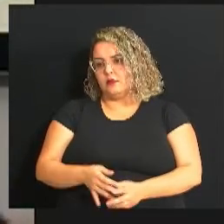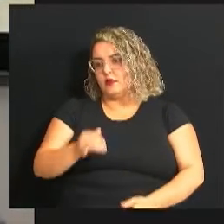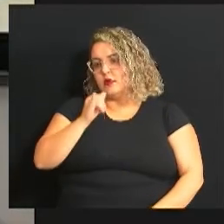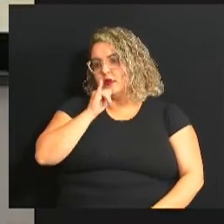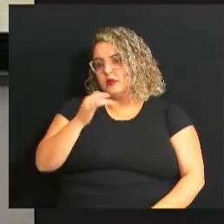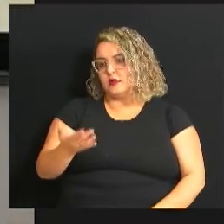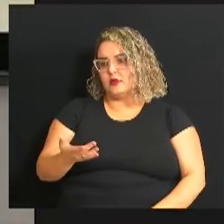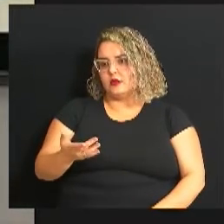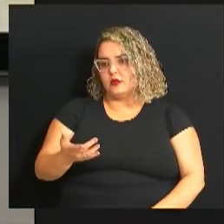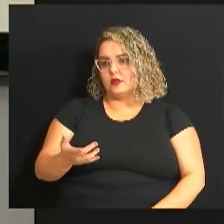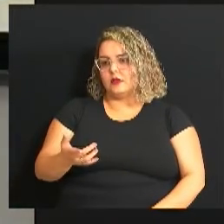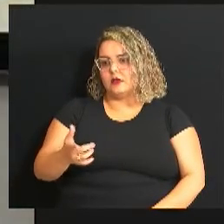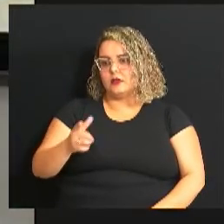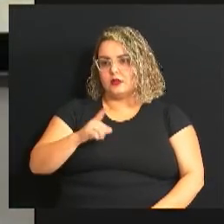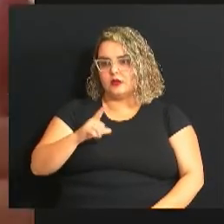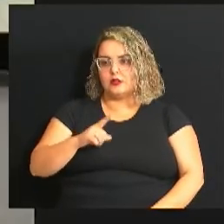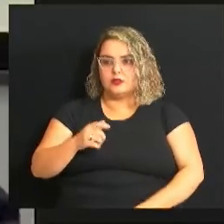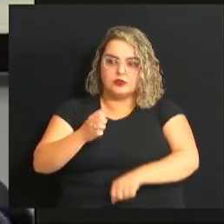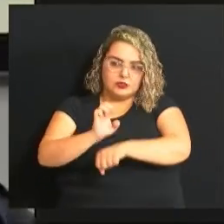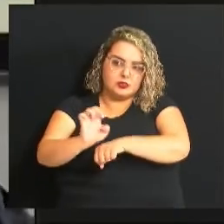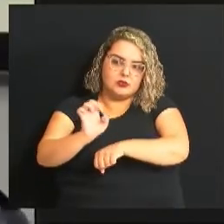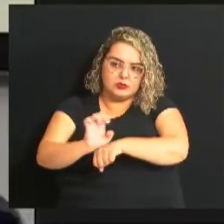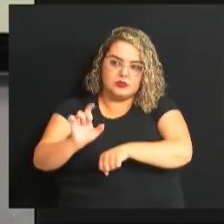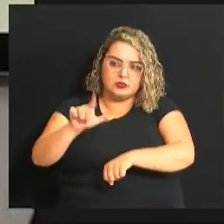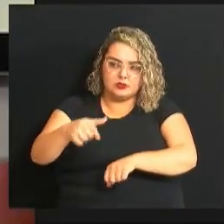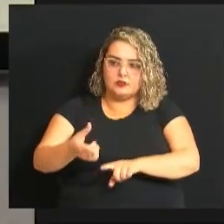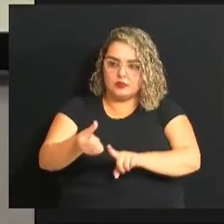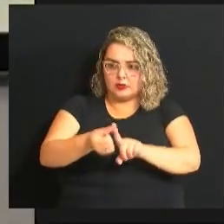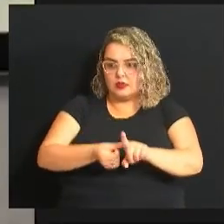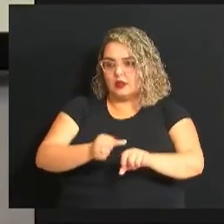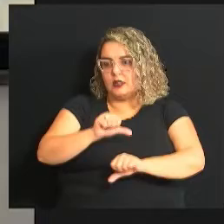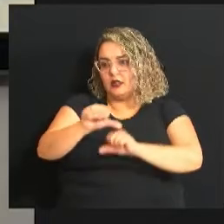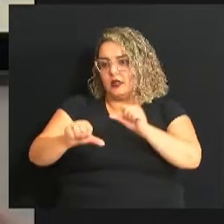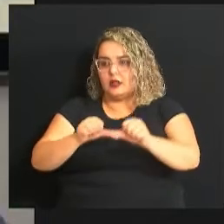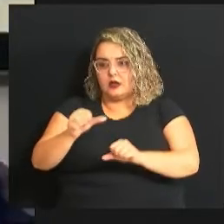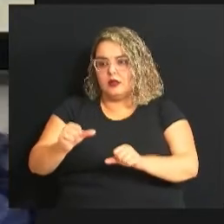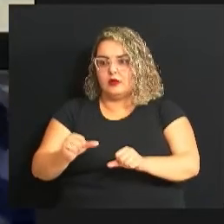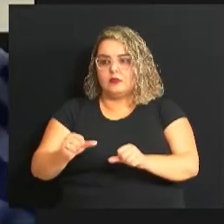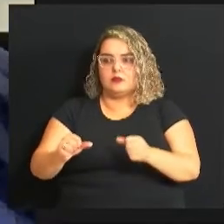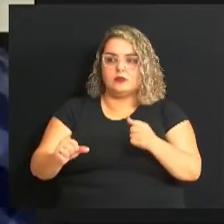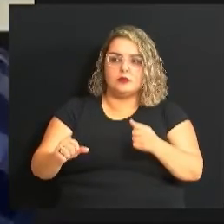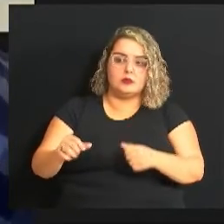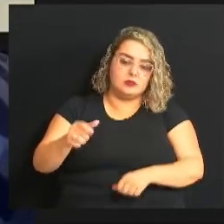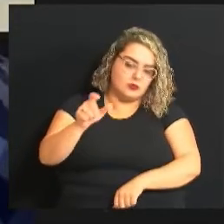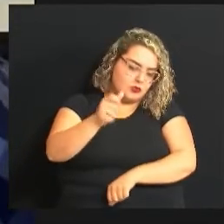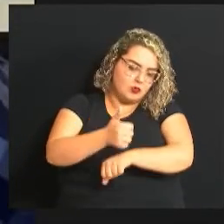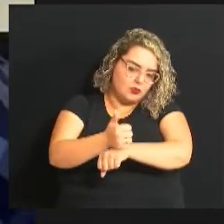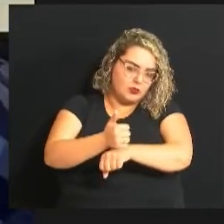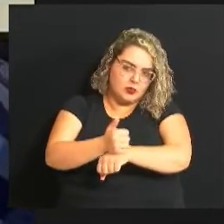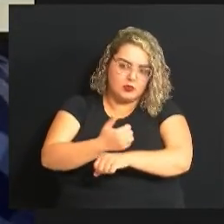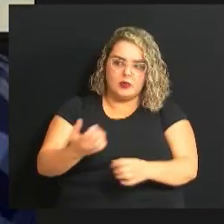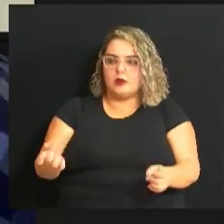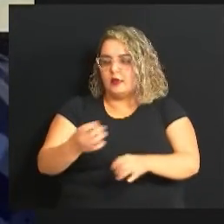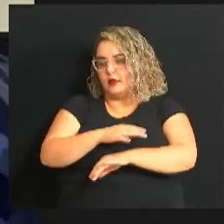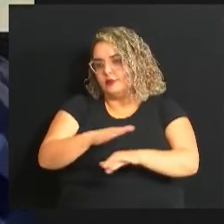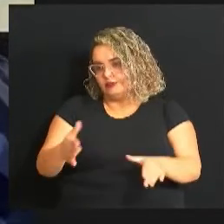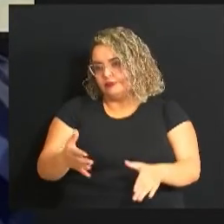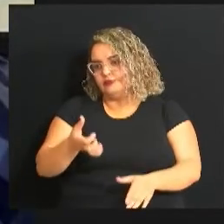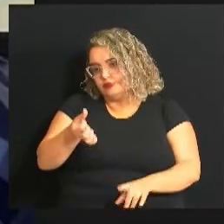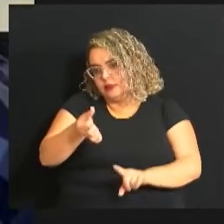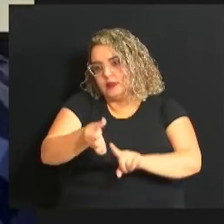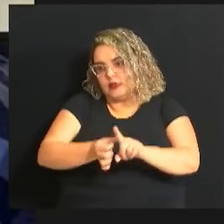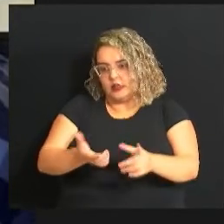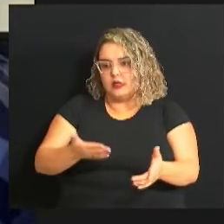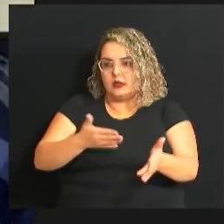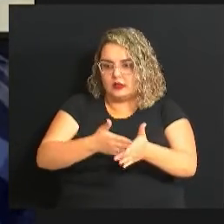tive esse período de estágio por 6 meses, depois disso muda o terapeuta, ou a pessoa tem que encerrar a terapia. Então, acaba, sim, sendo um limitador em